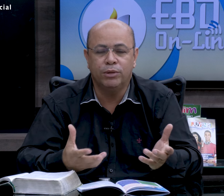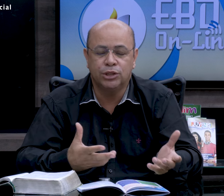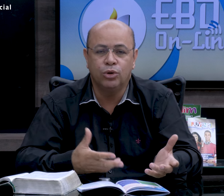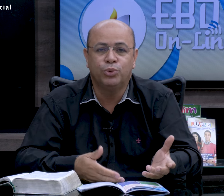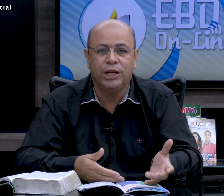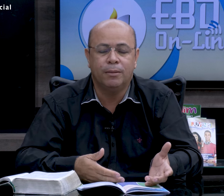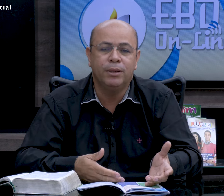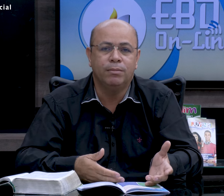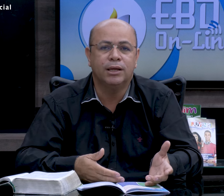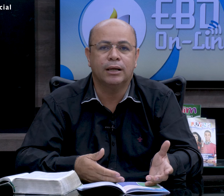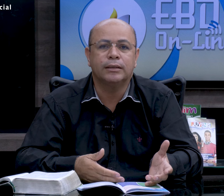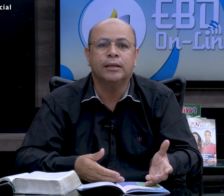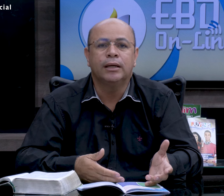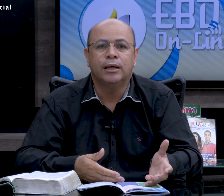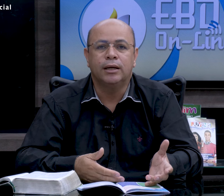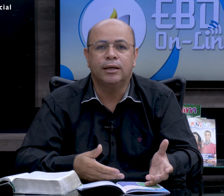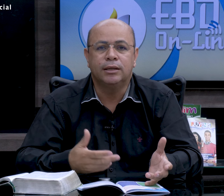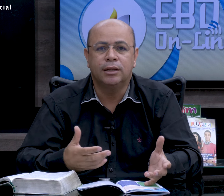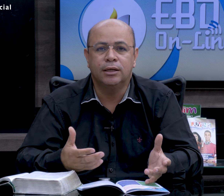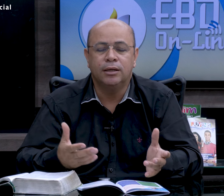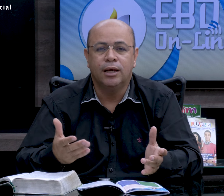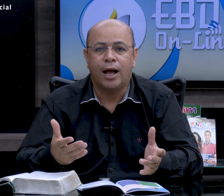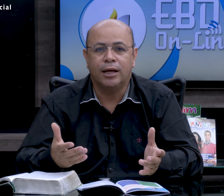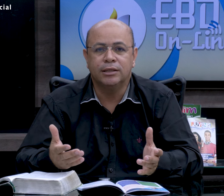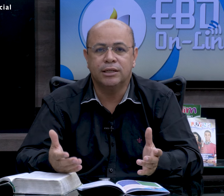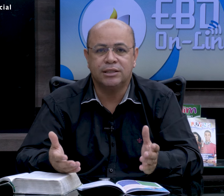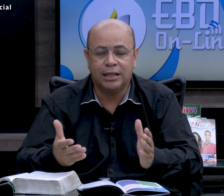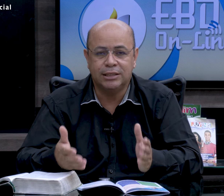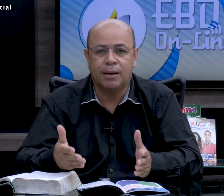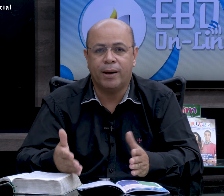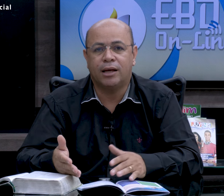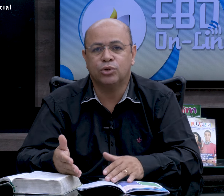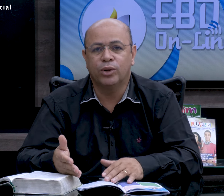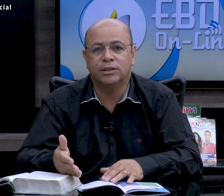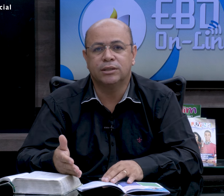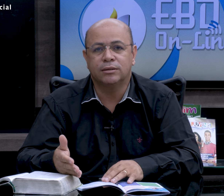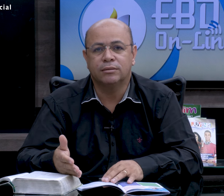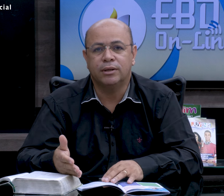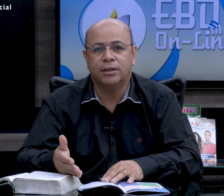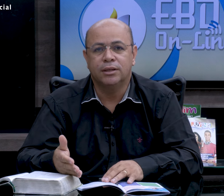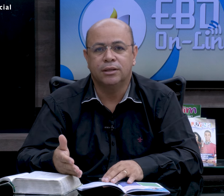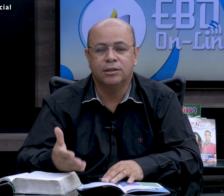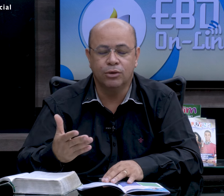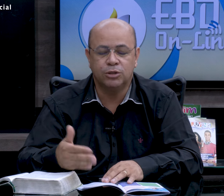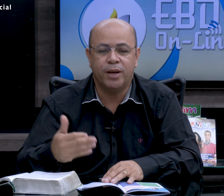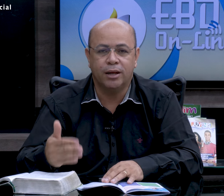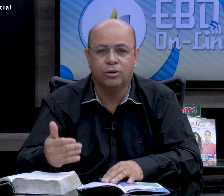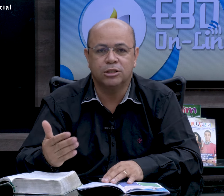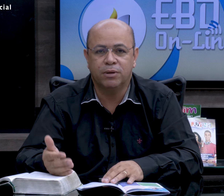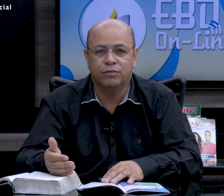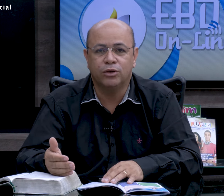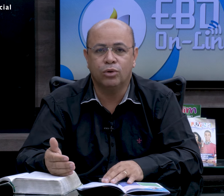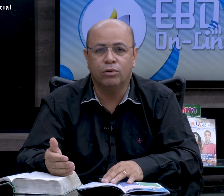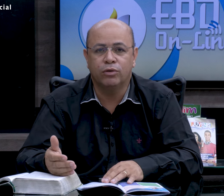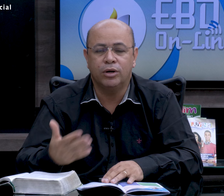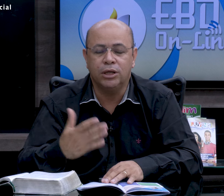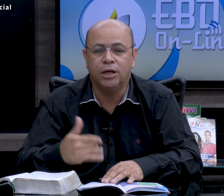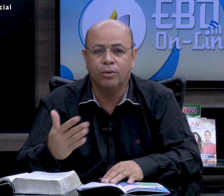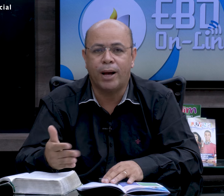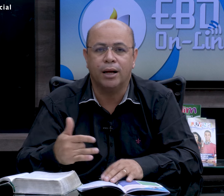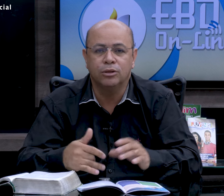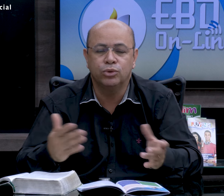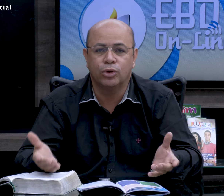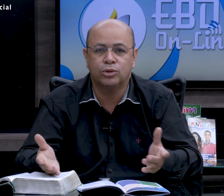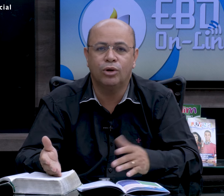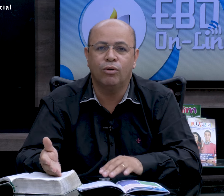costumes e doutrina bíblica né em que H necessidade de separar as coisas né Deus esperando nosso Perfeito Louvor e